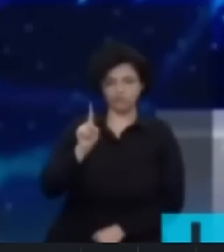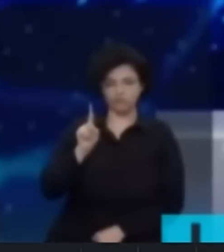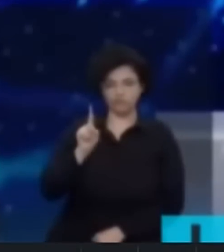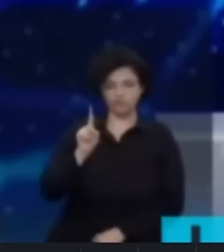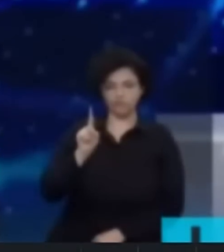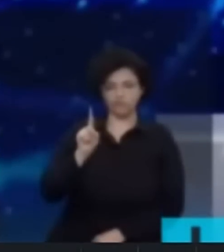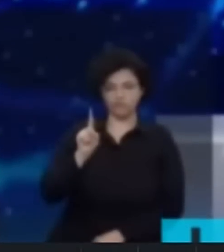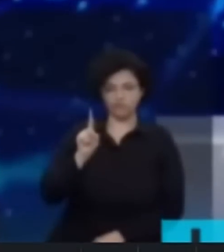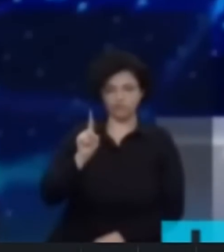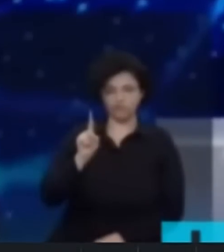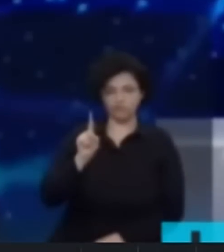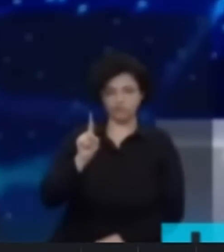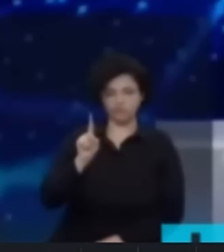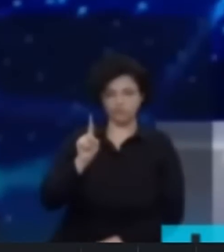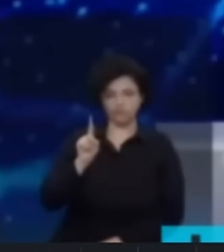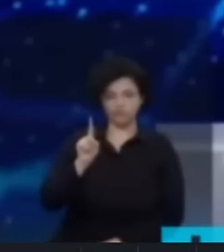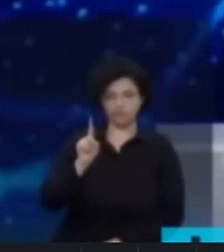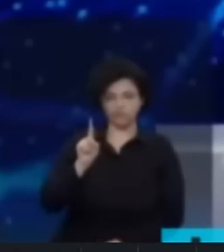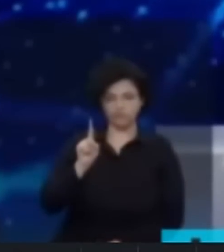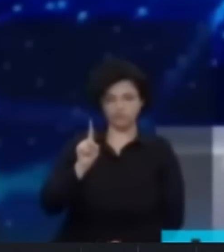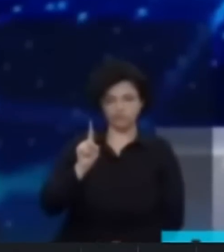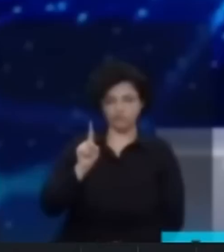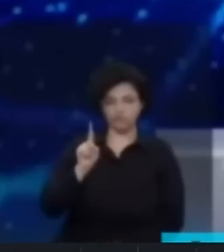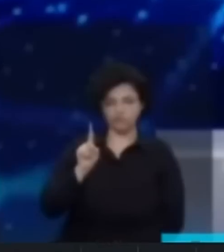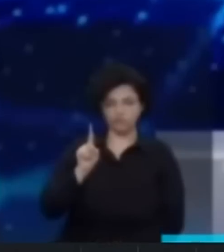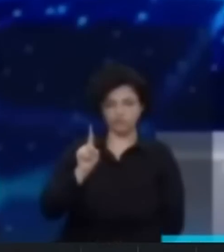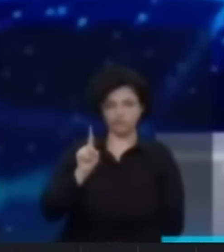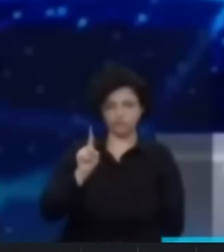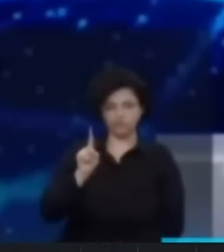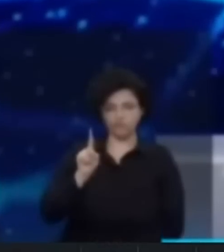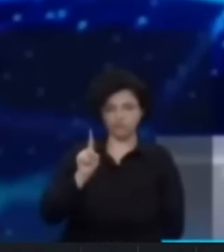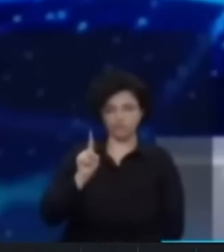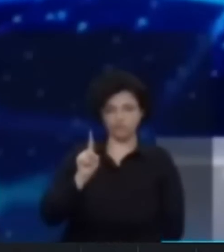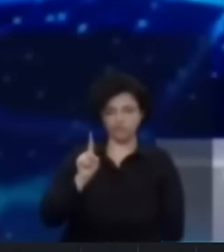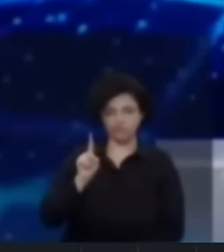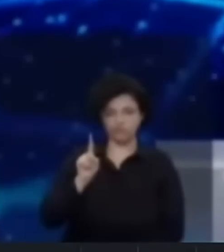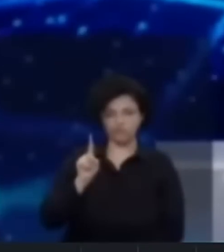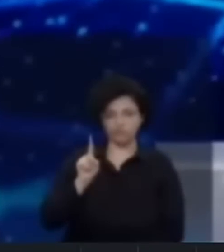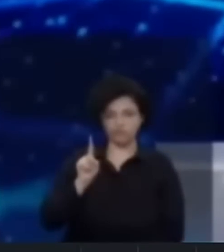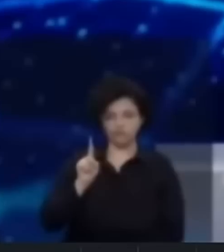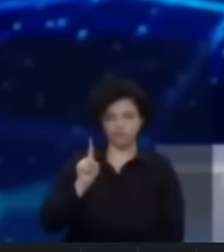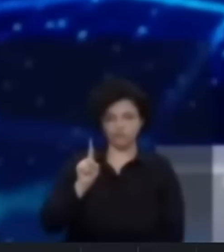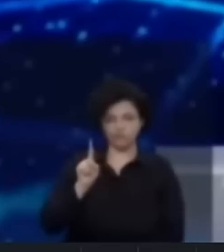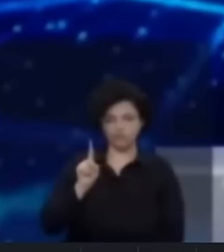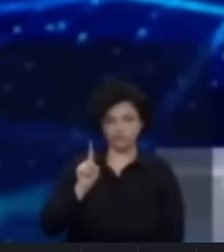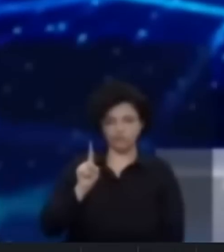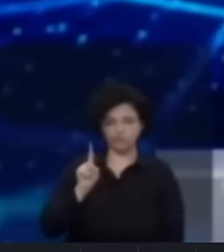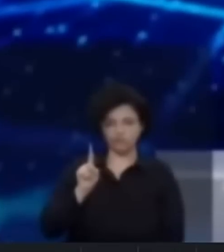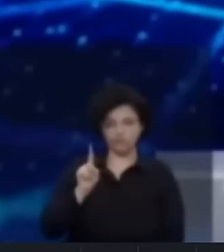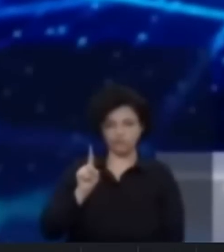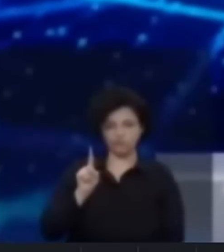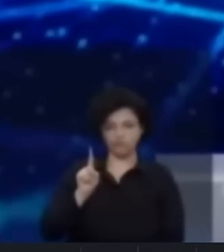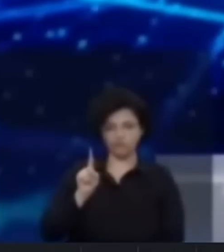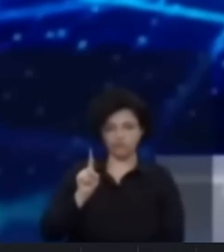é prudente, não é democrático um presidente da República querer ter ministros